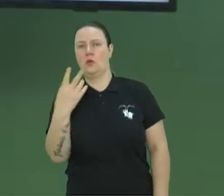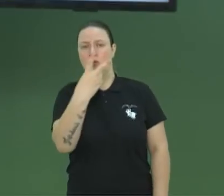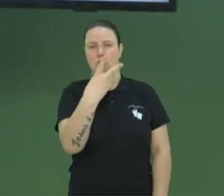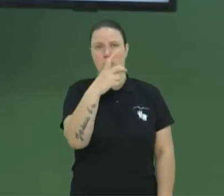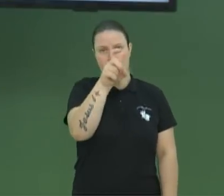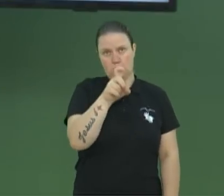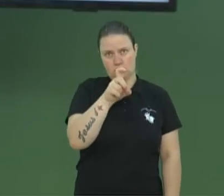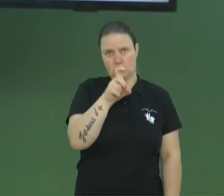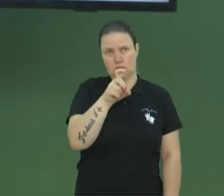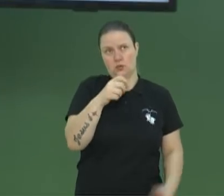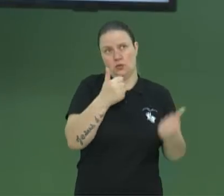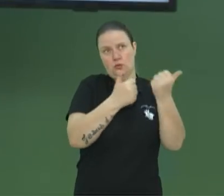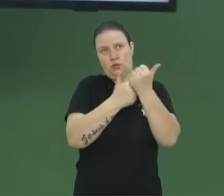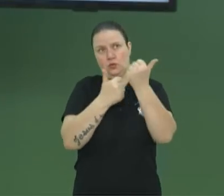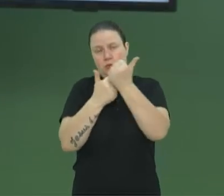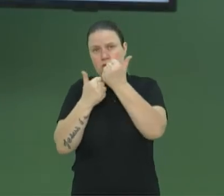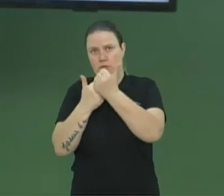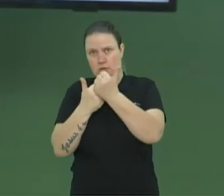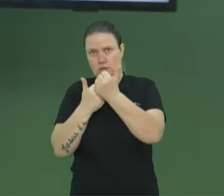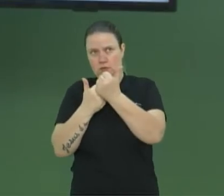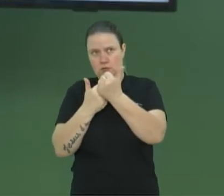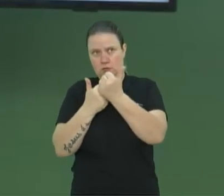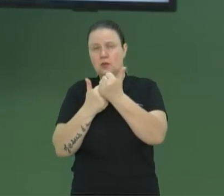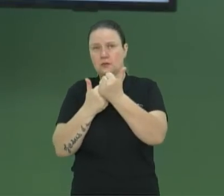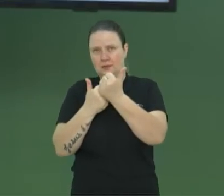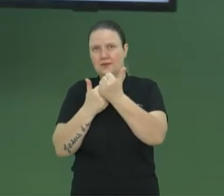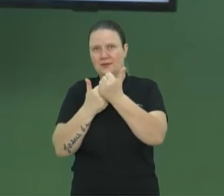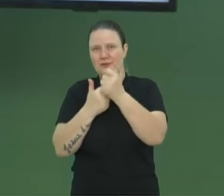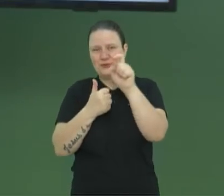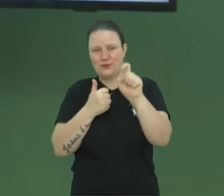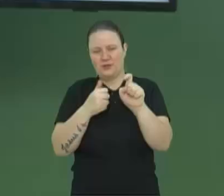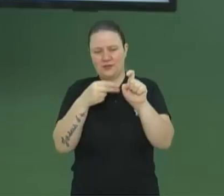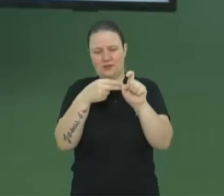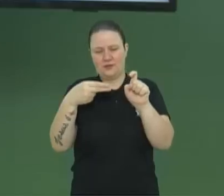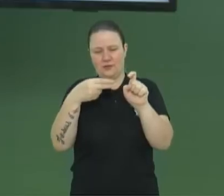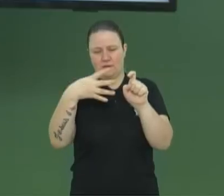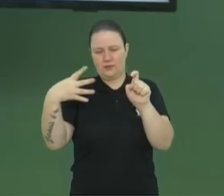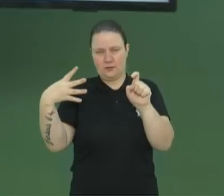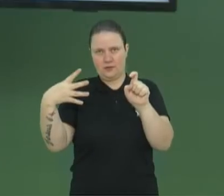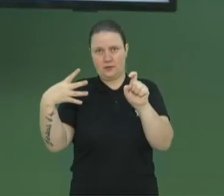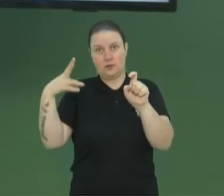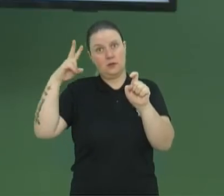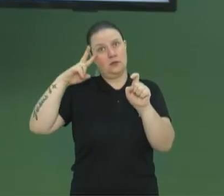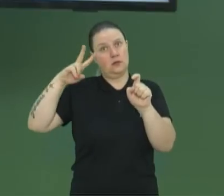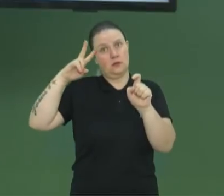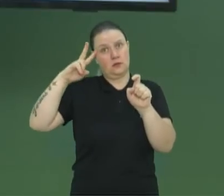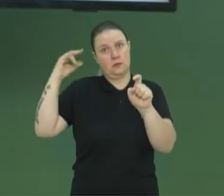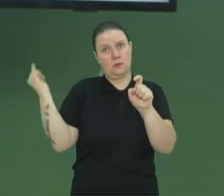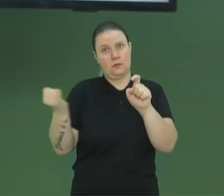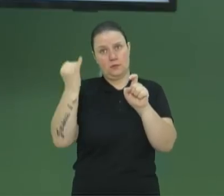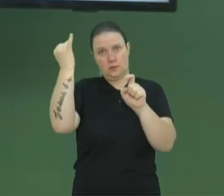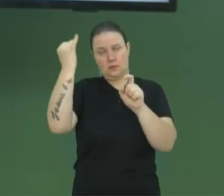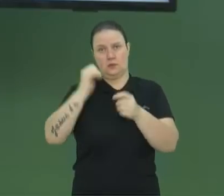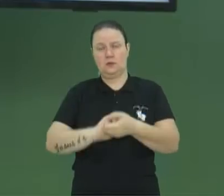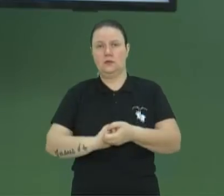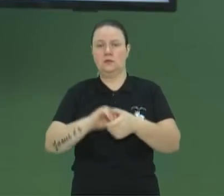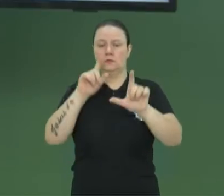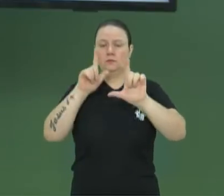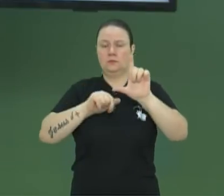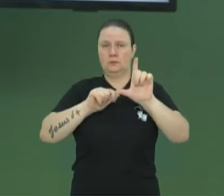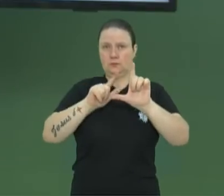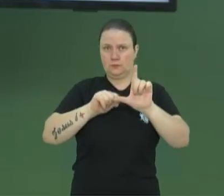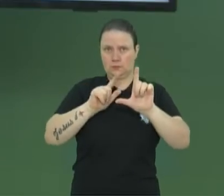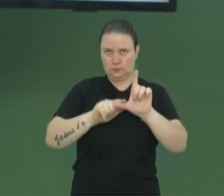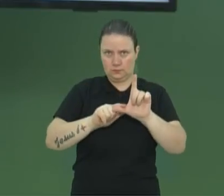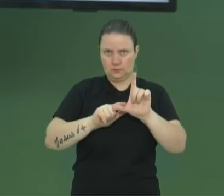4, substituir 4 no lugar do x. O importante é lembrar que sempre que eu tenho um número e uma letra, o número está